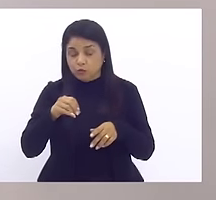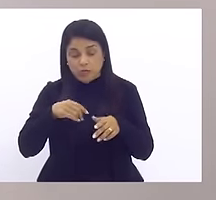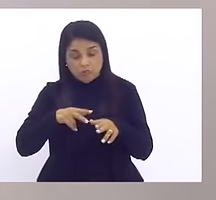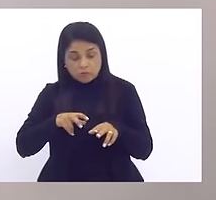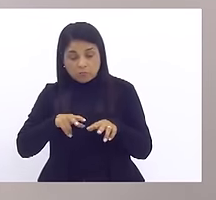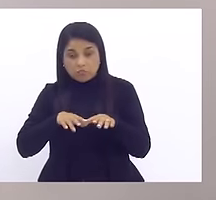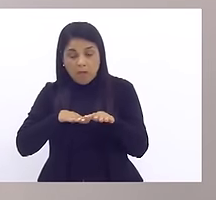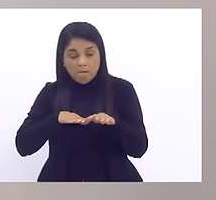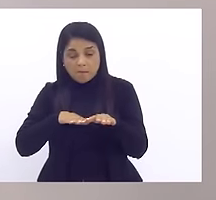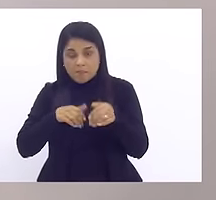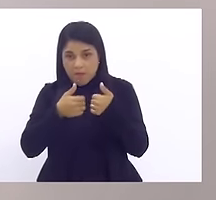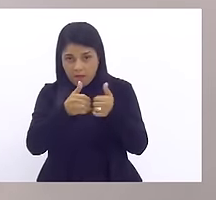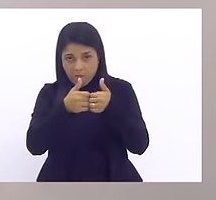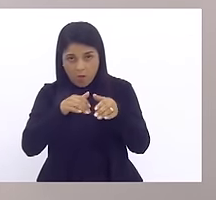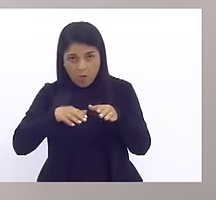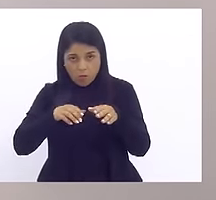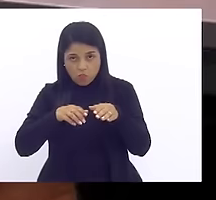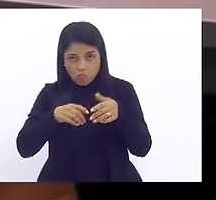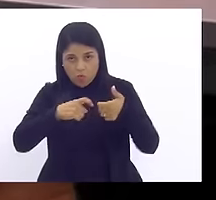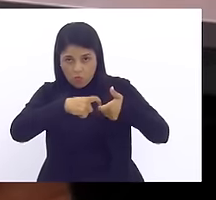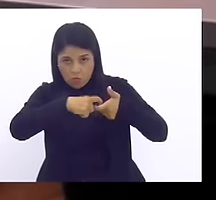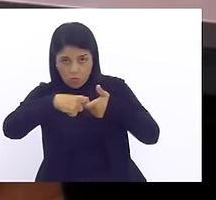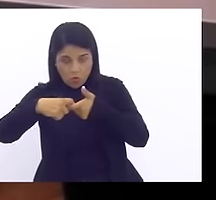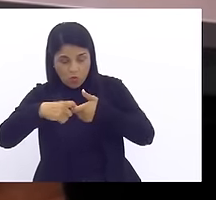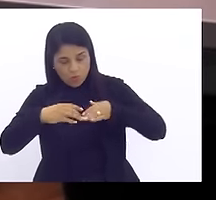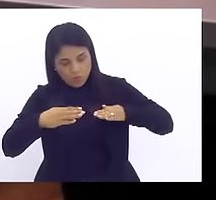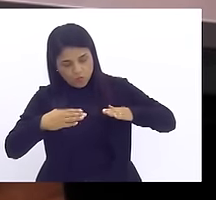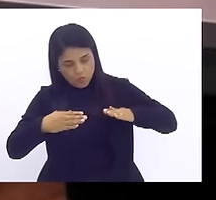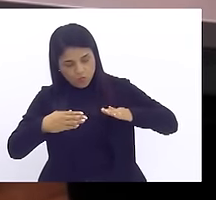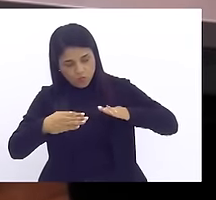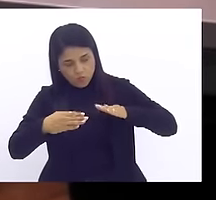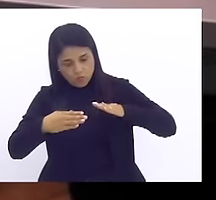ele não tem lacre na porta do motorista nenhum